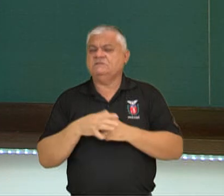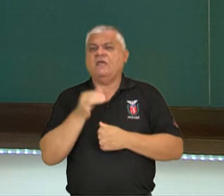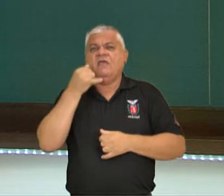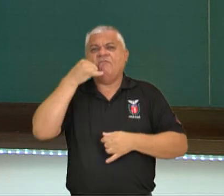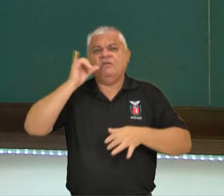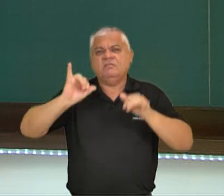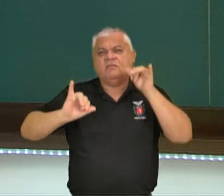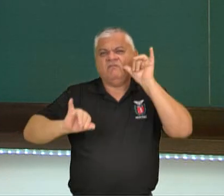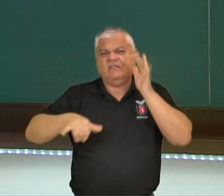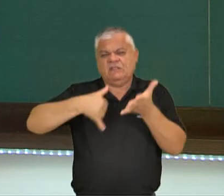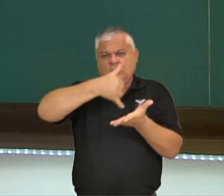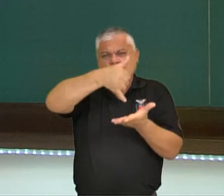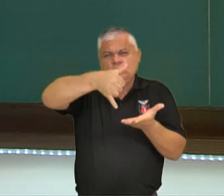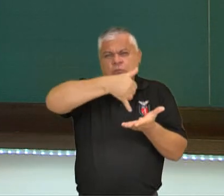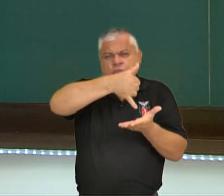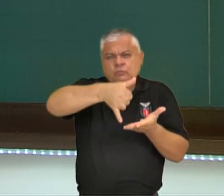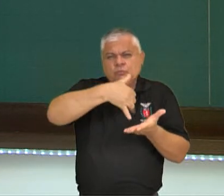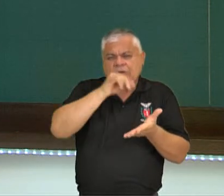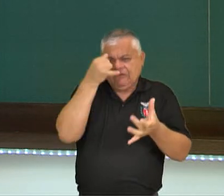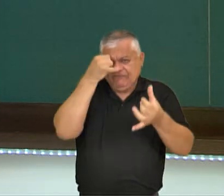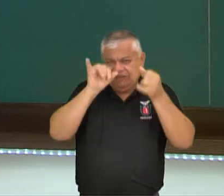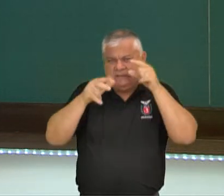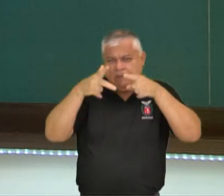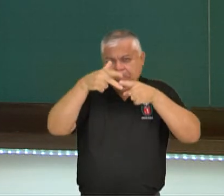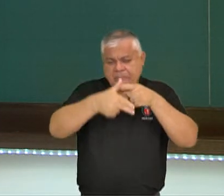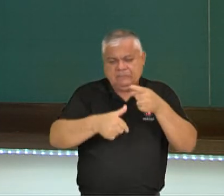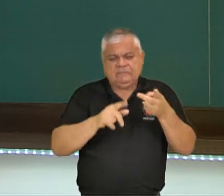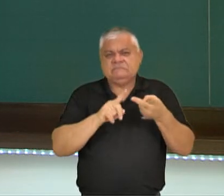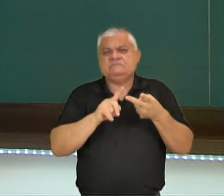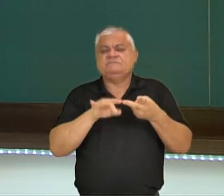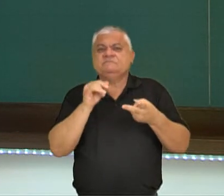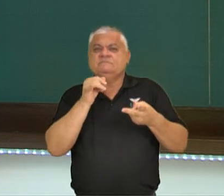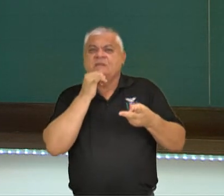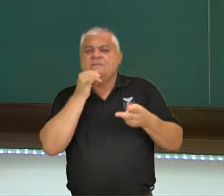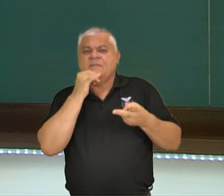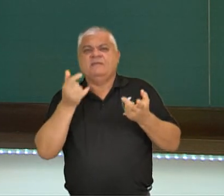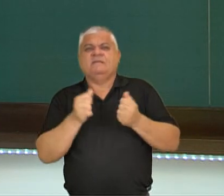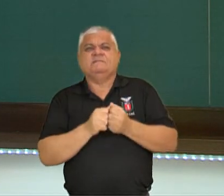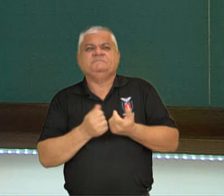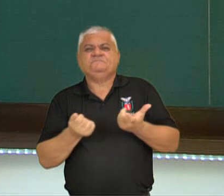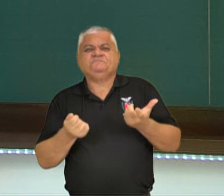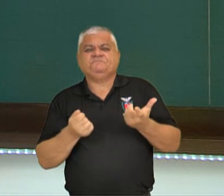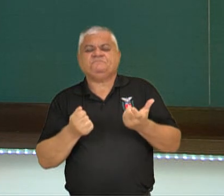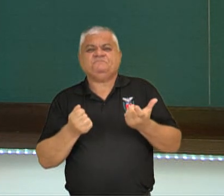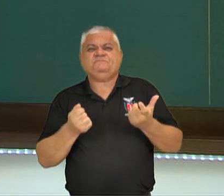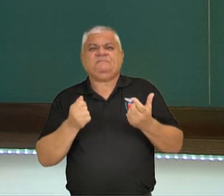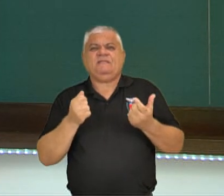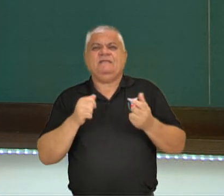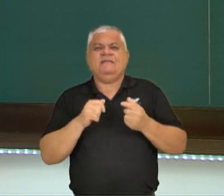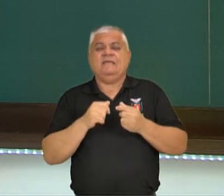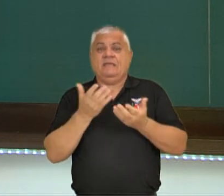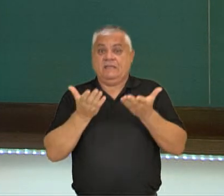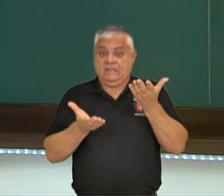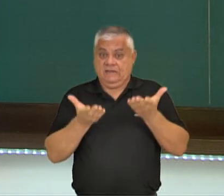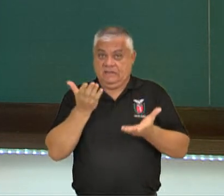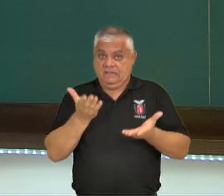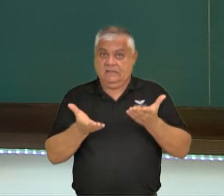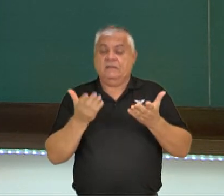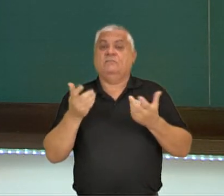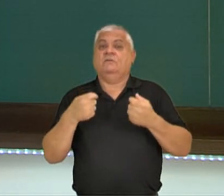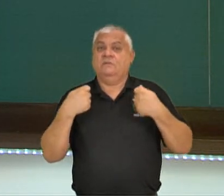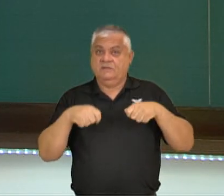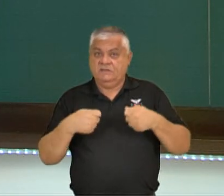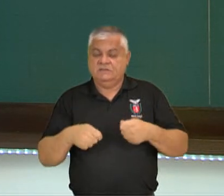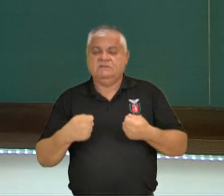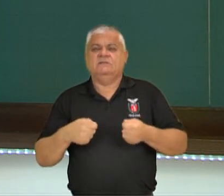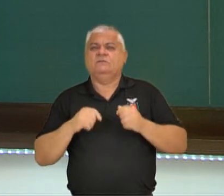muita gordura, né? Sem uma a alimentação equilibrada, né?